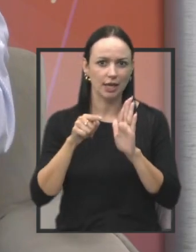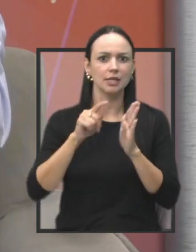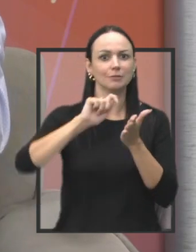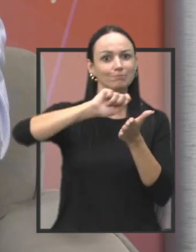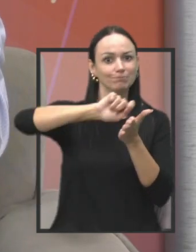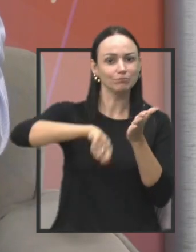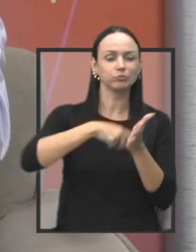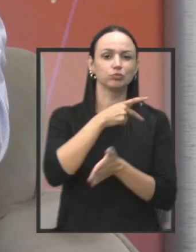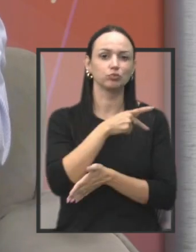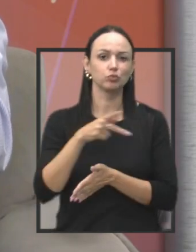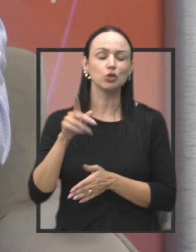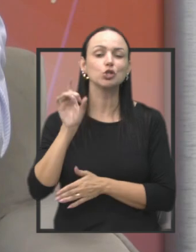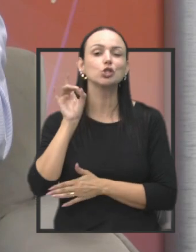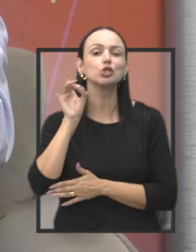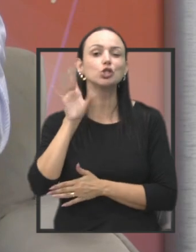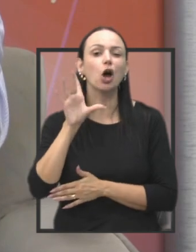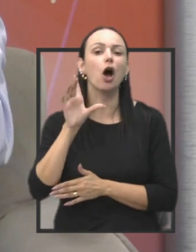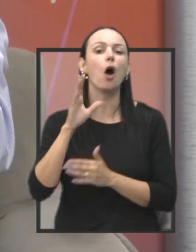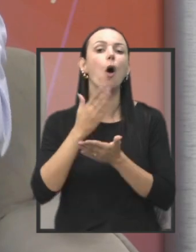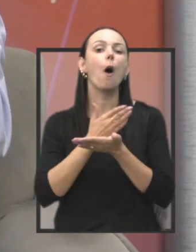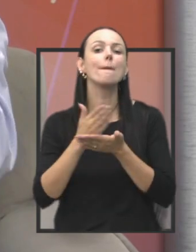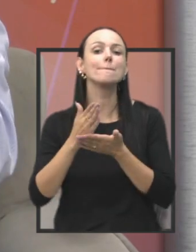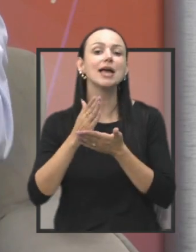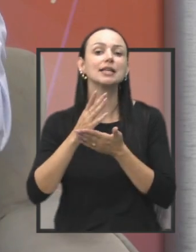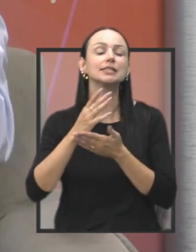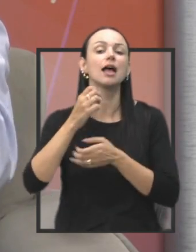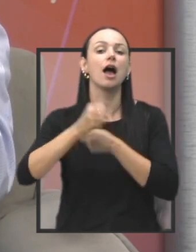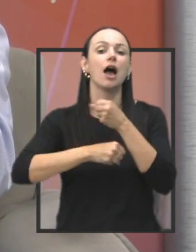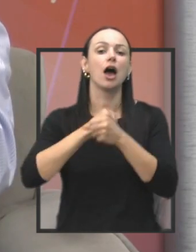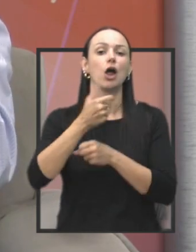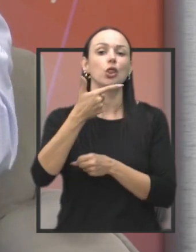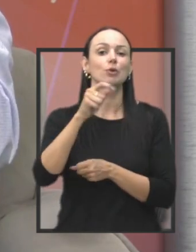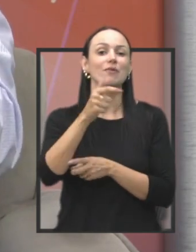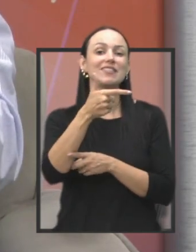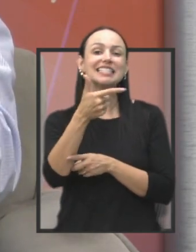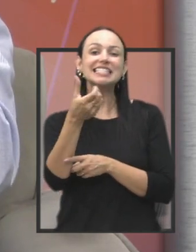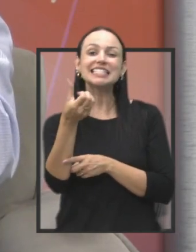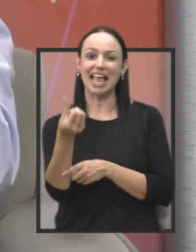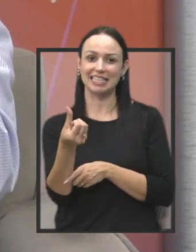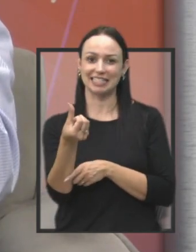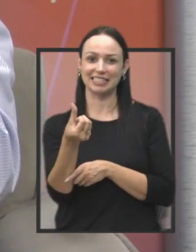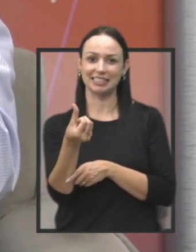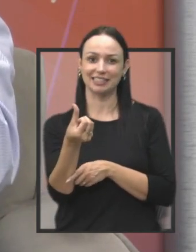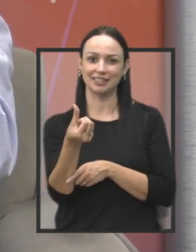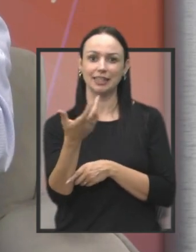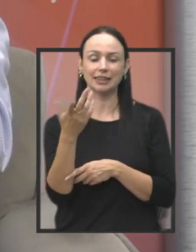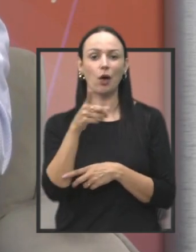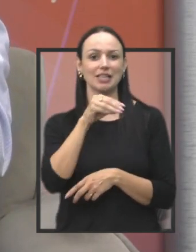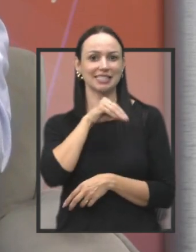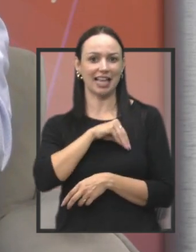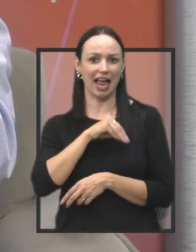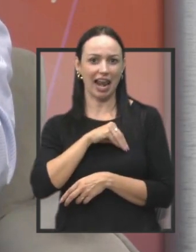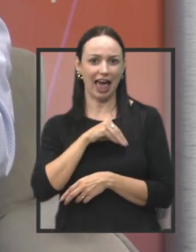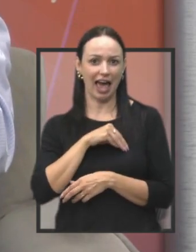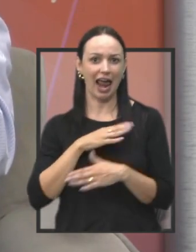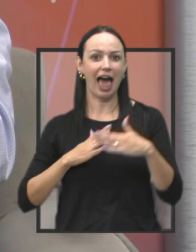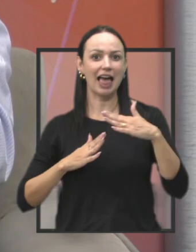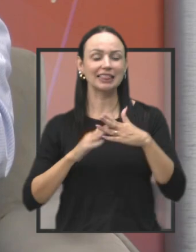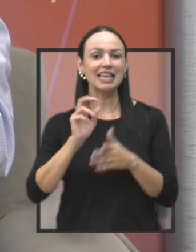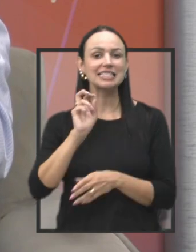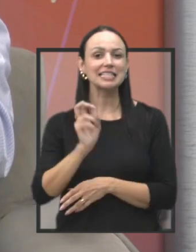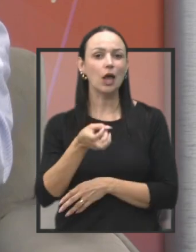presidencial, só valerá para janeiro de 2026. Essa questão dos 5 mil